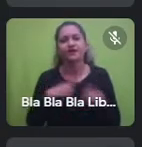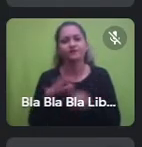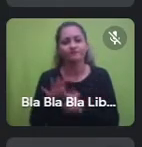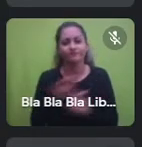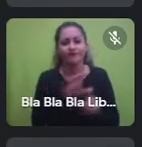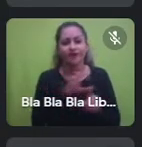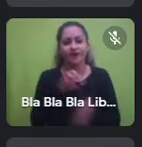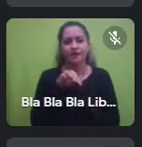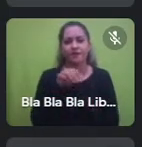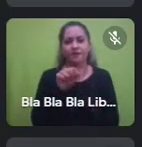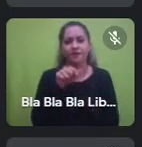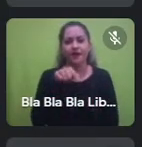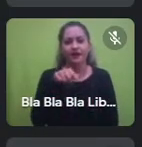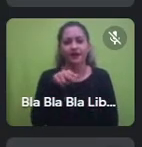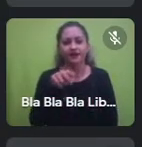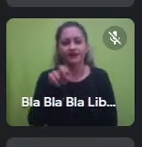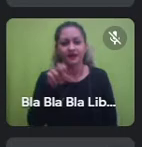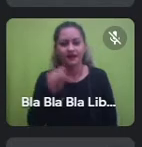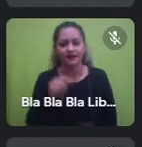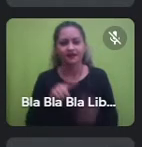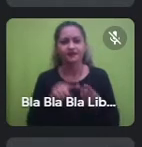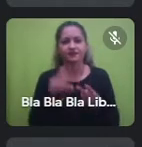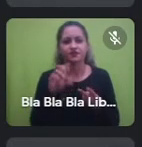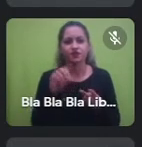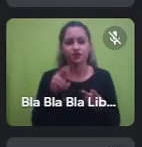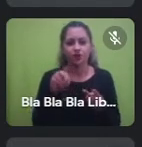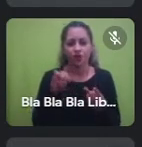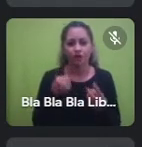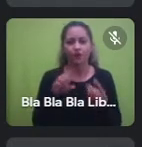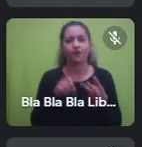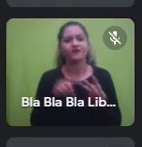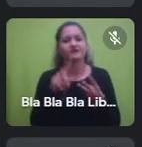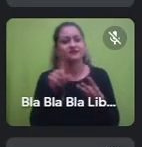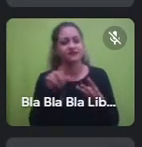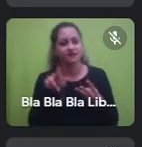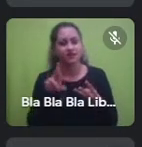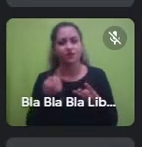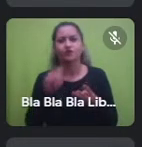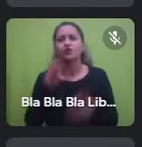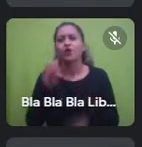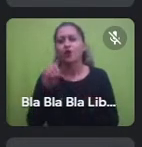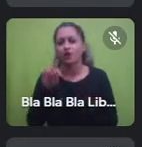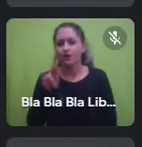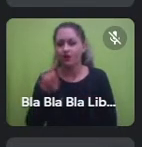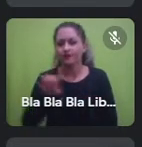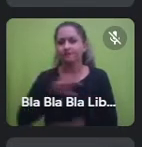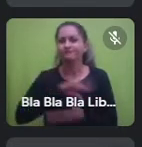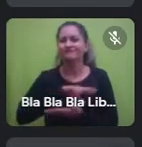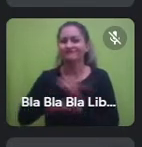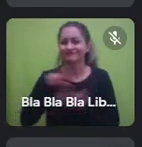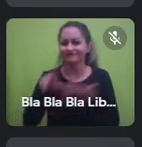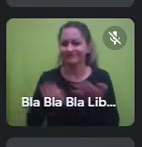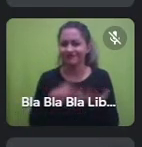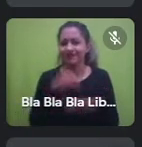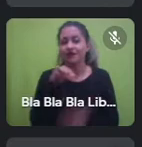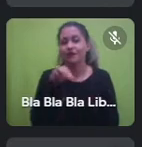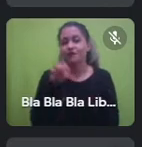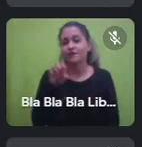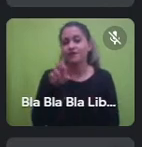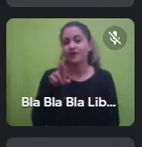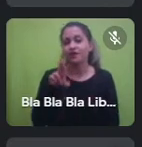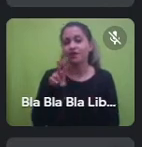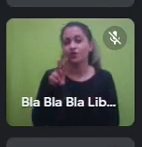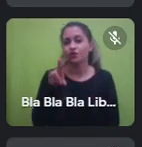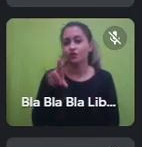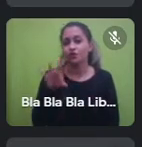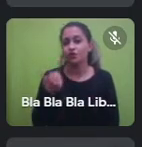manganês, cromo, zinco, cobre, e o mercúrio por conta dos garimpos. Tá? Então, o mercúrio ele não pode